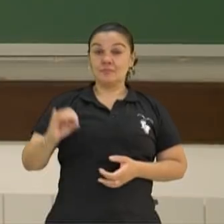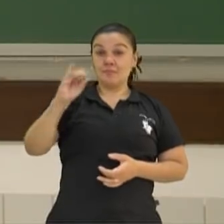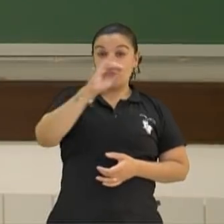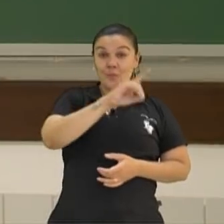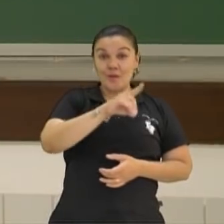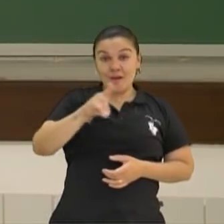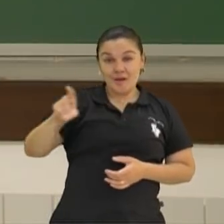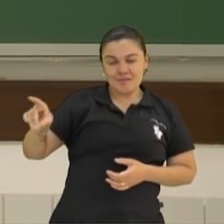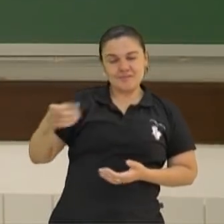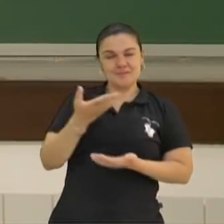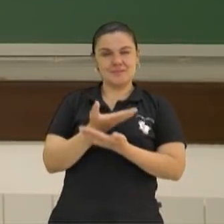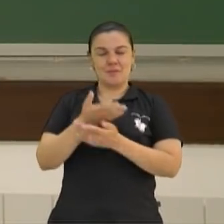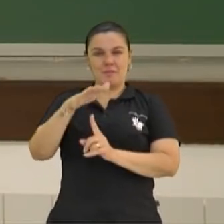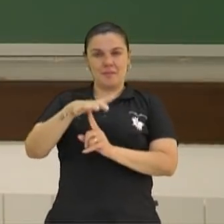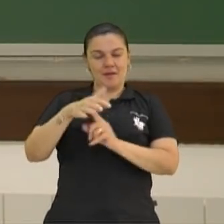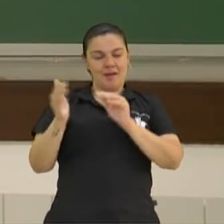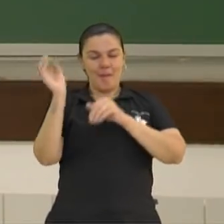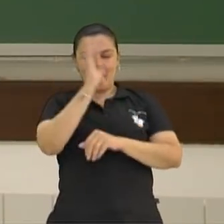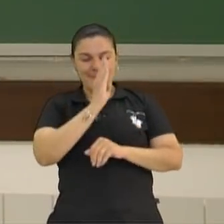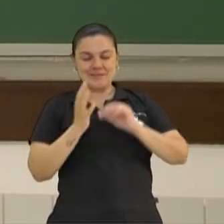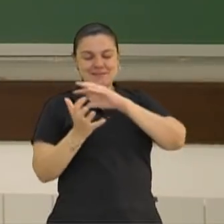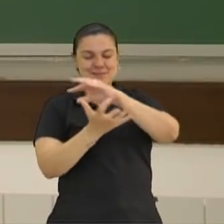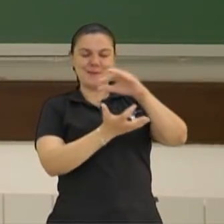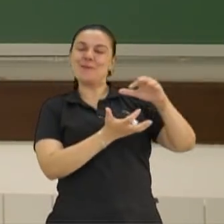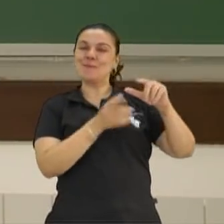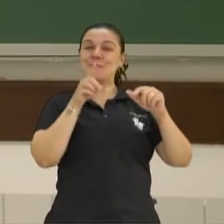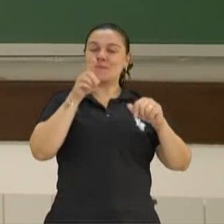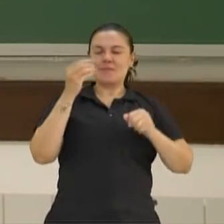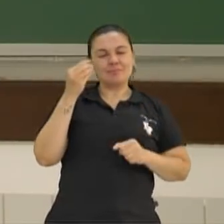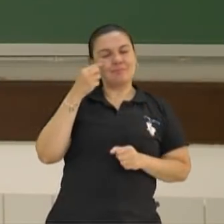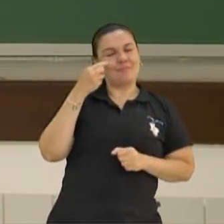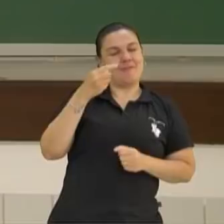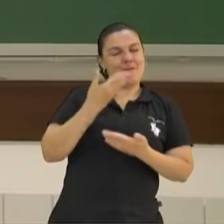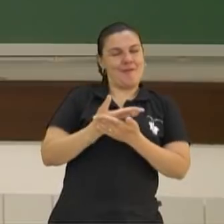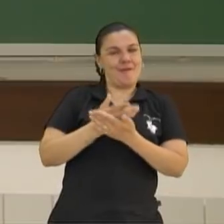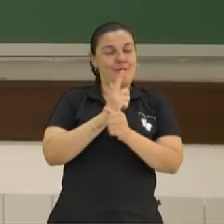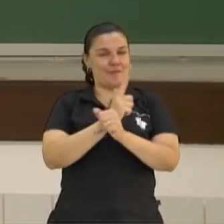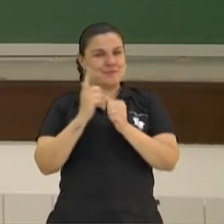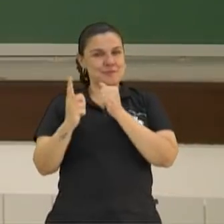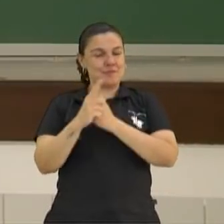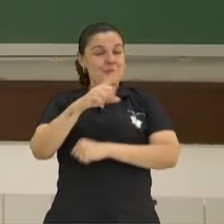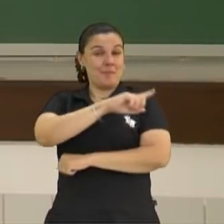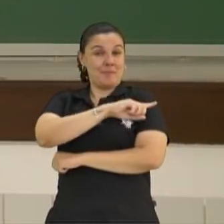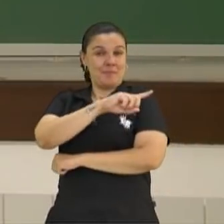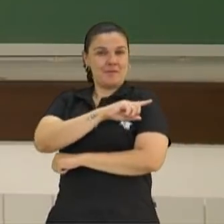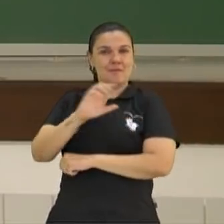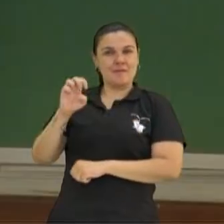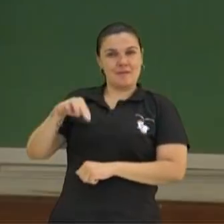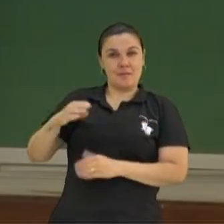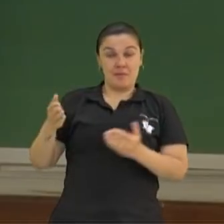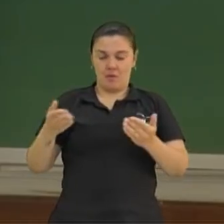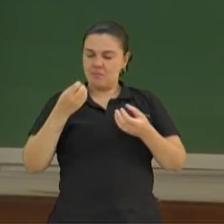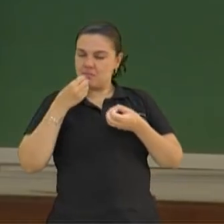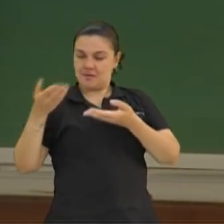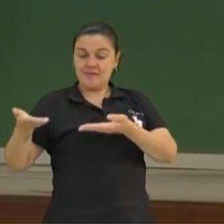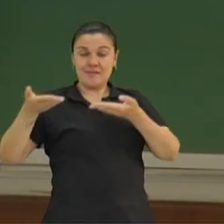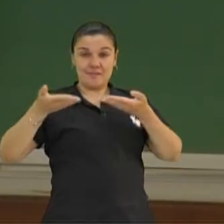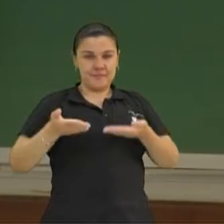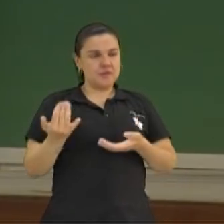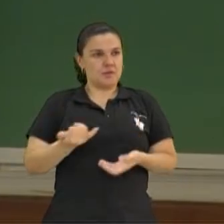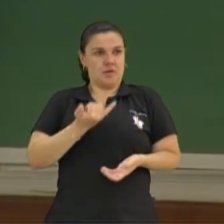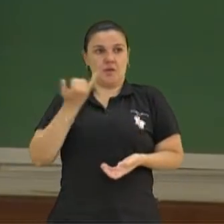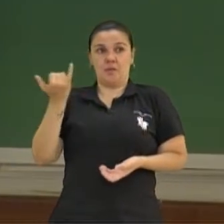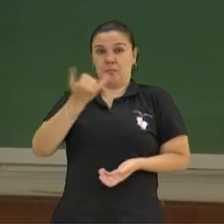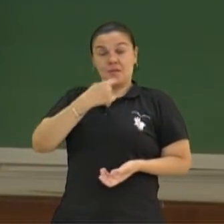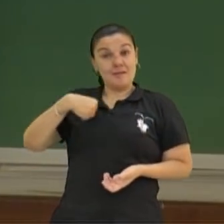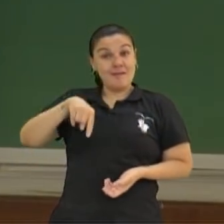Olá pessoal do estado do Paraná, do Brasil e do mundo que estão acompanhando essa aula de Geografia para o primeiro ano do ensino médio. Seja muito bem-vindo e é importante